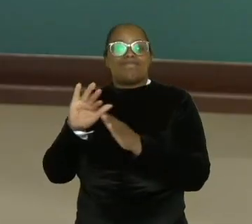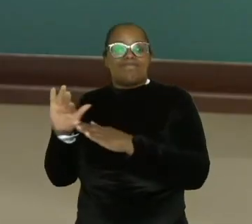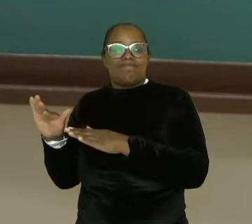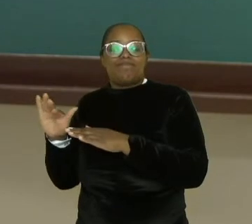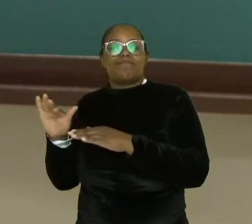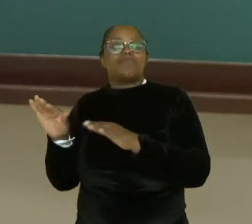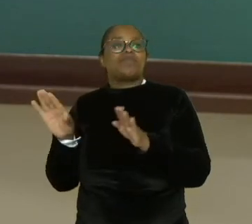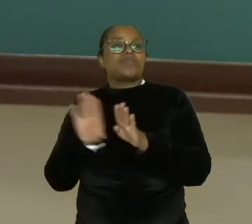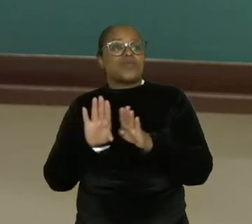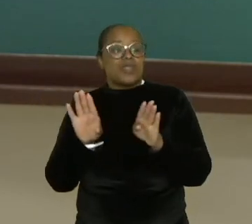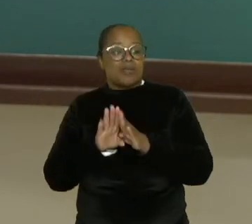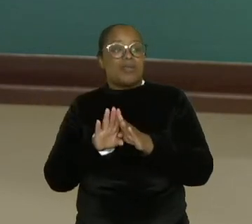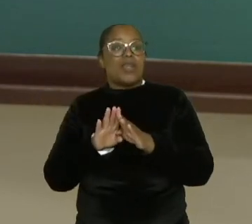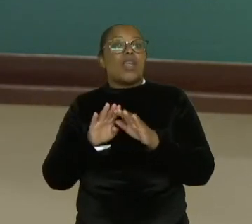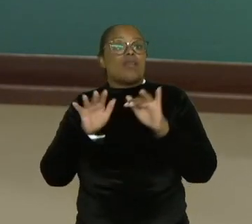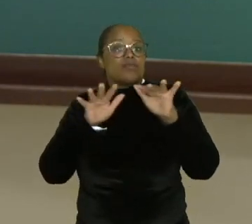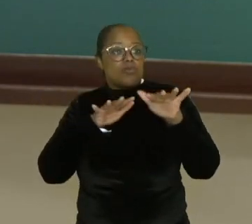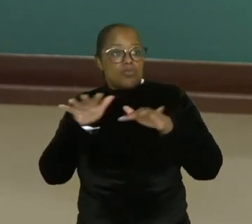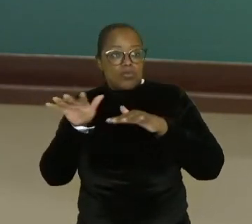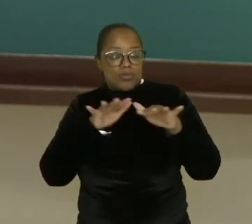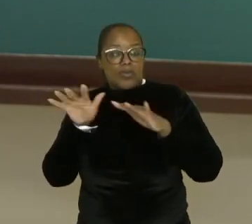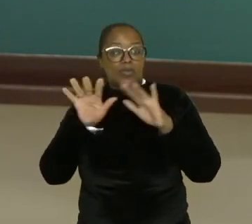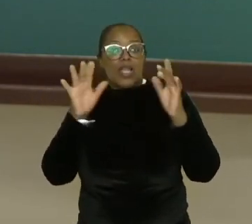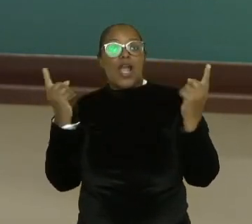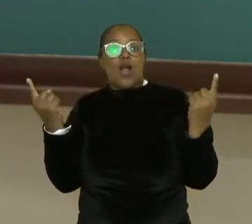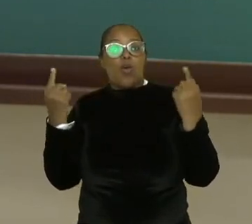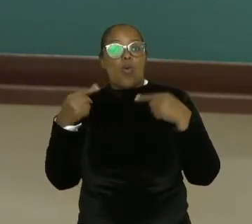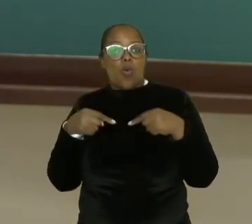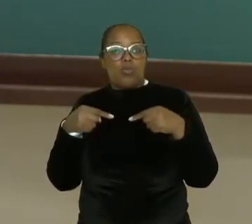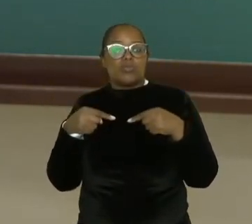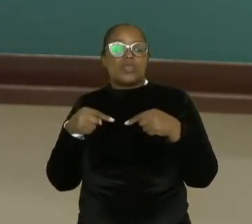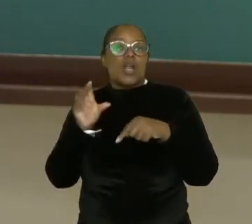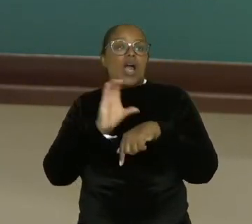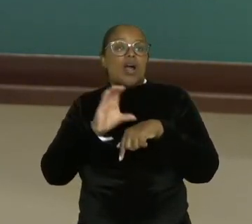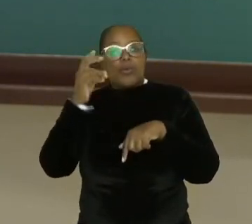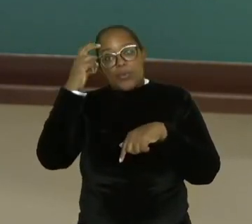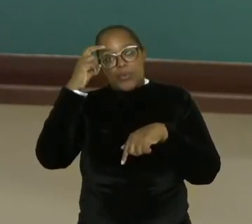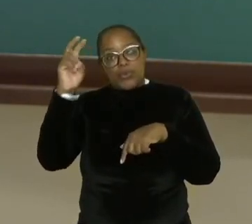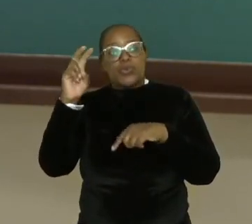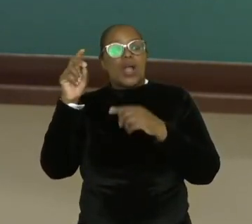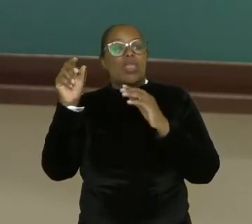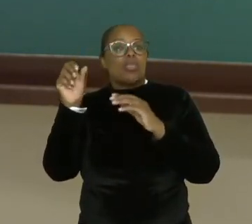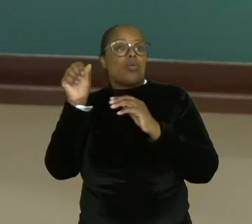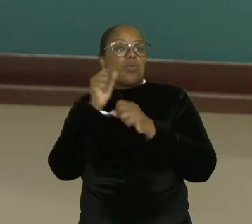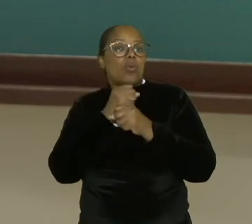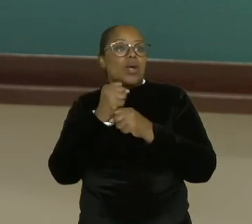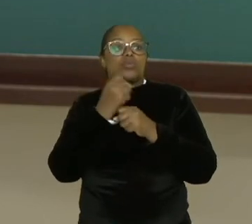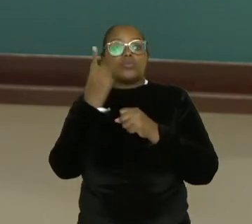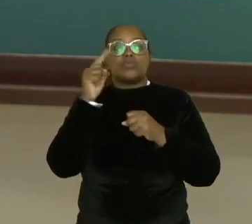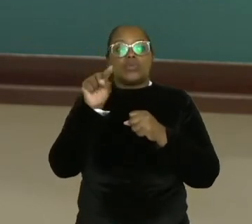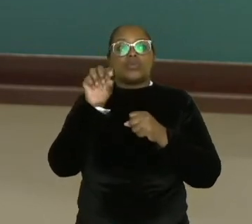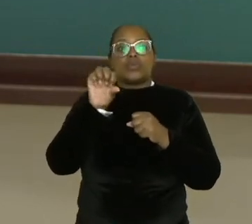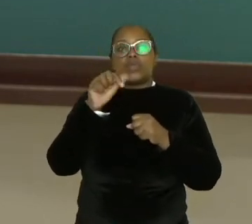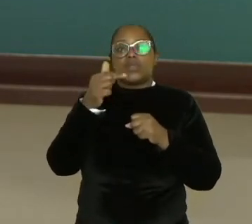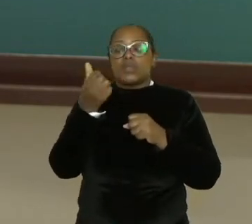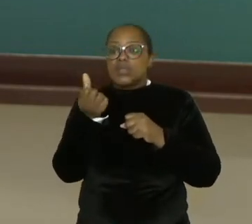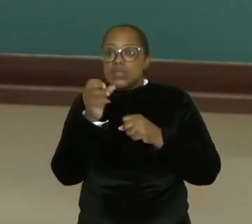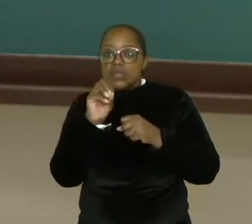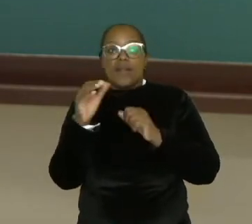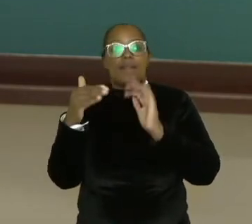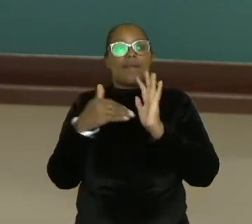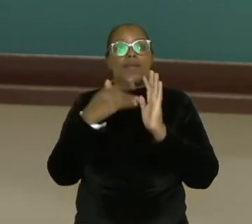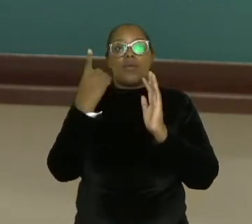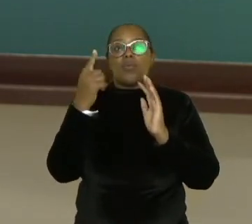Ao fazer parte do movimento da contracultura das décadas de 1960 e 1970, o